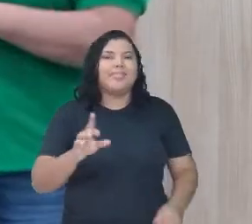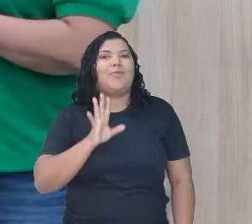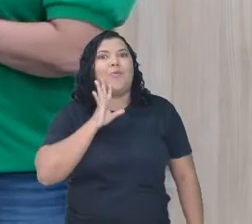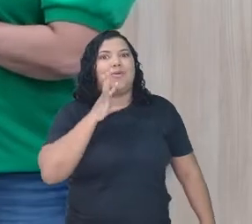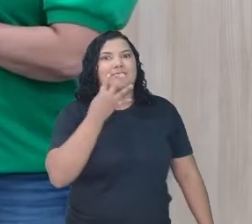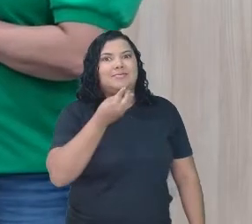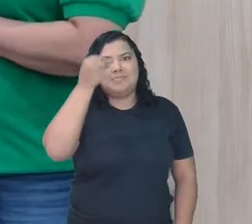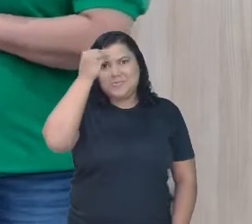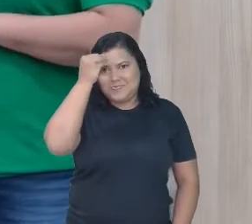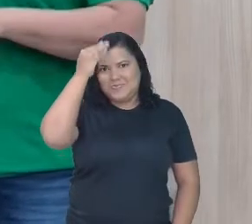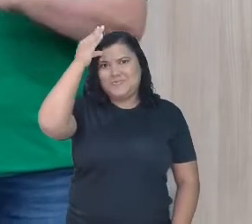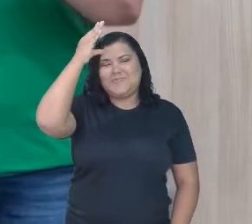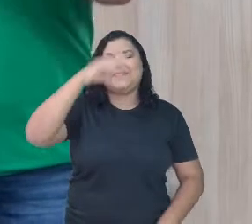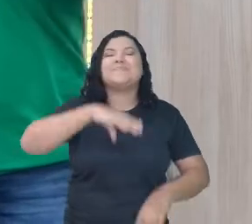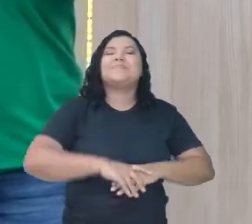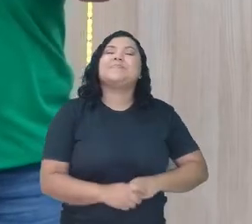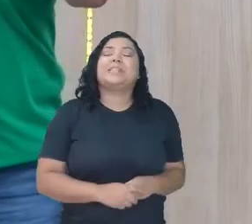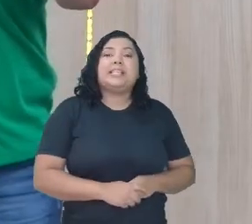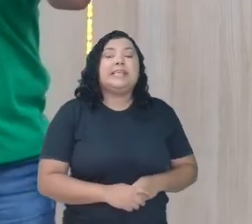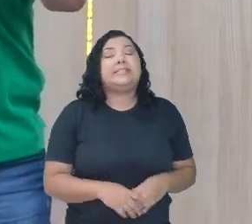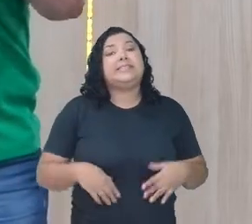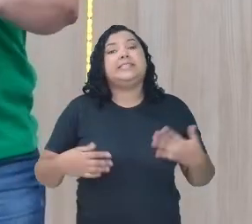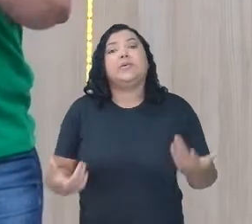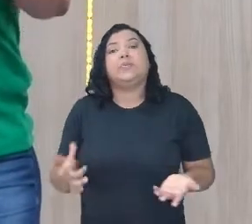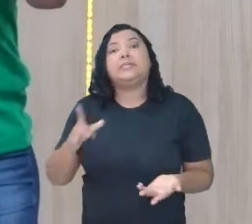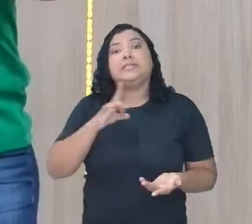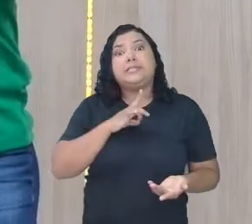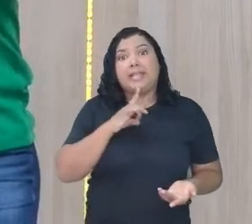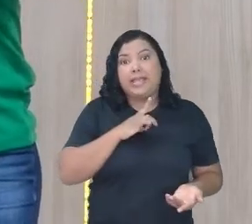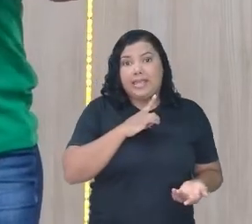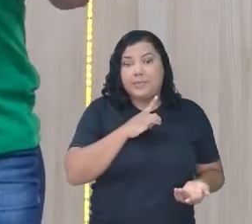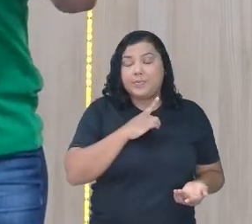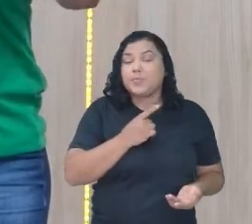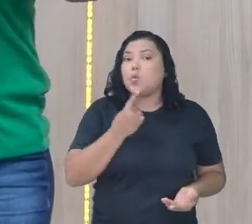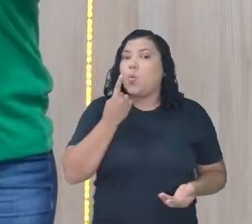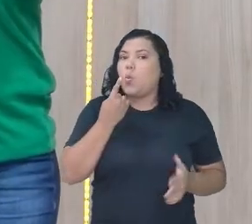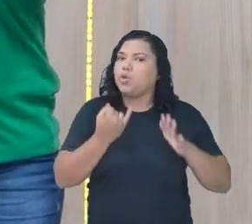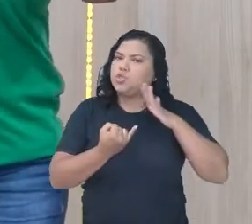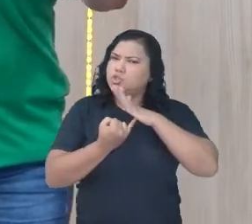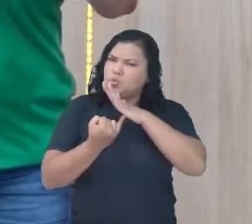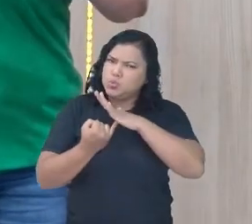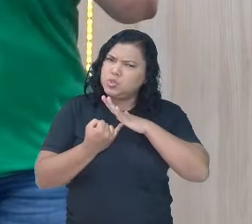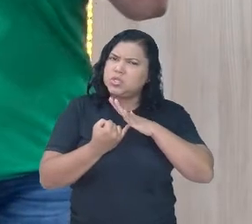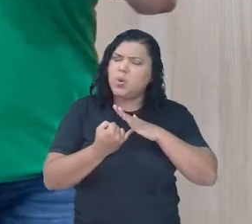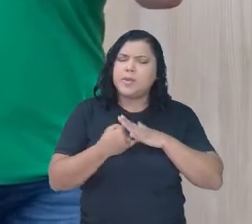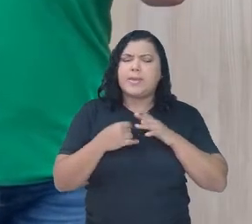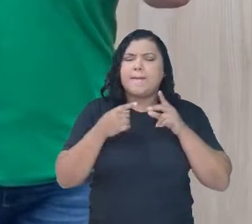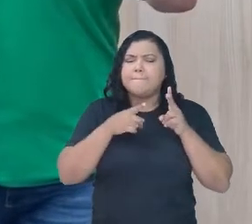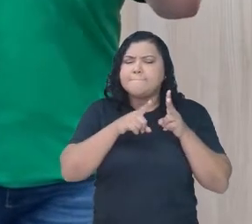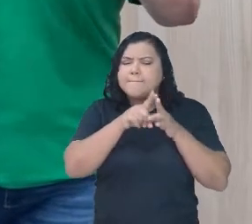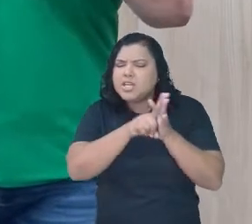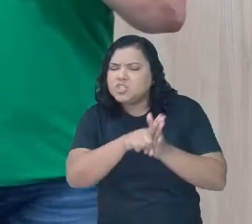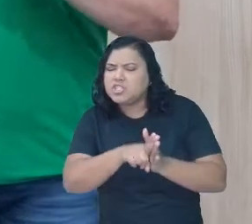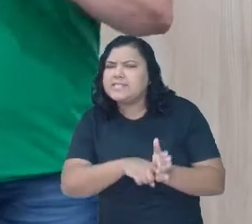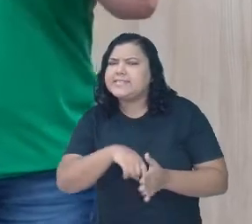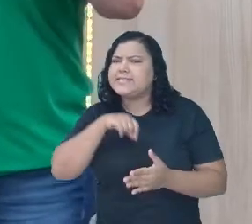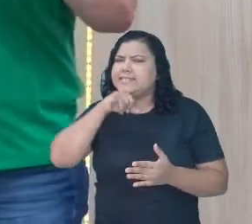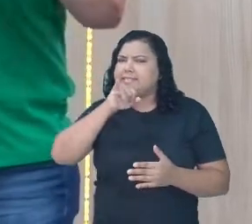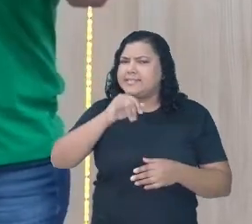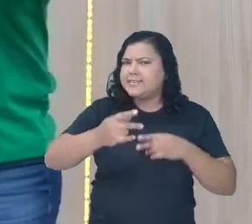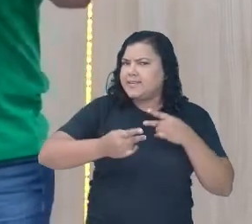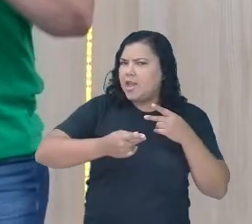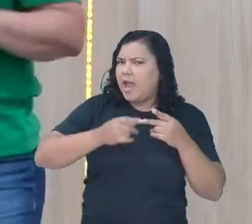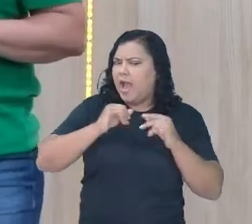em conhecimento. Então, há uma agência que checa, não é, vê se realmente